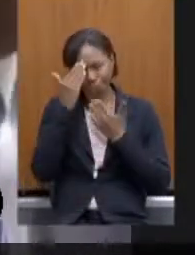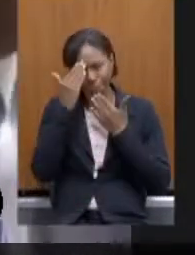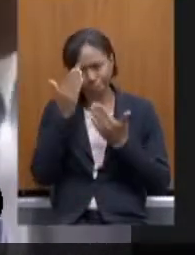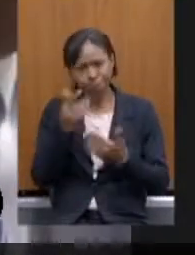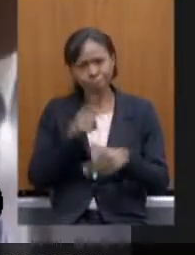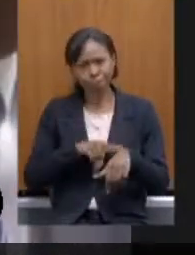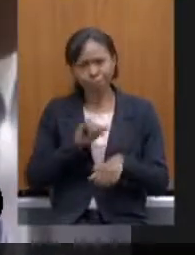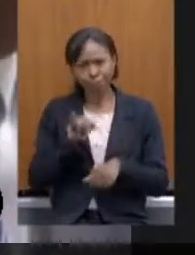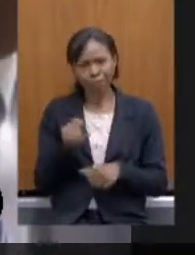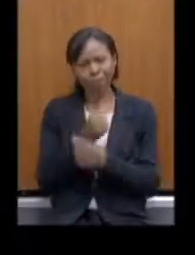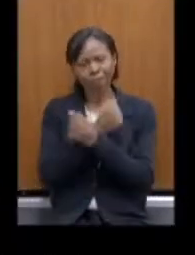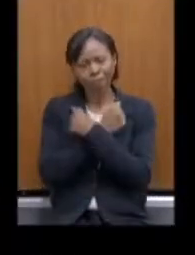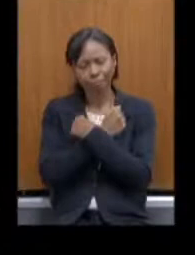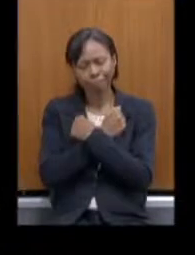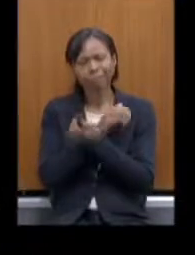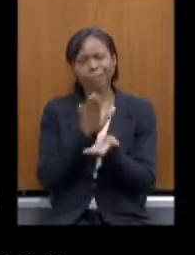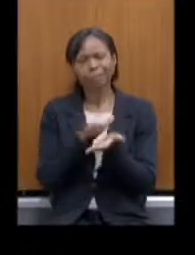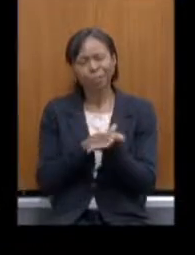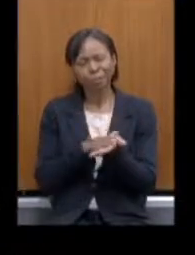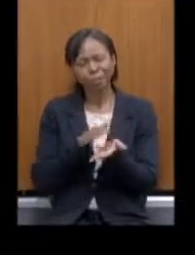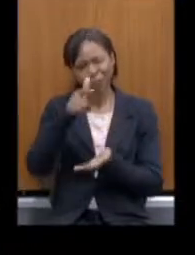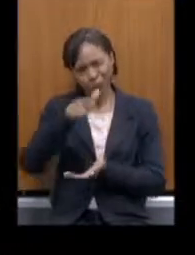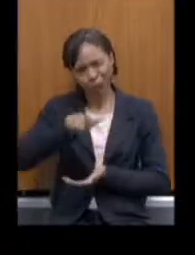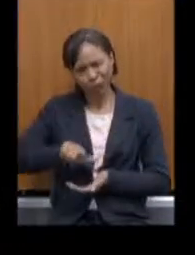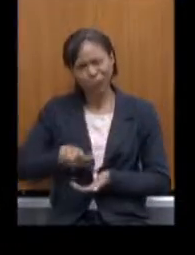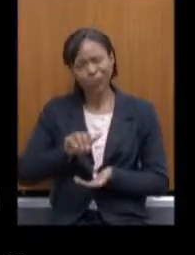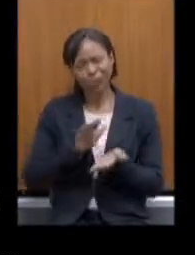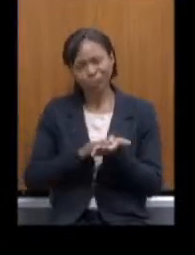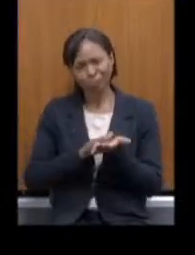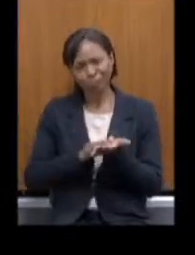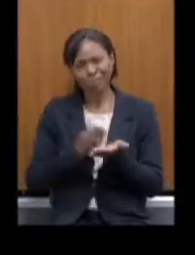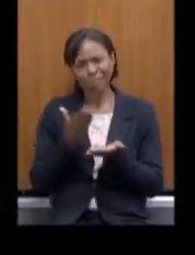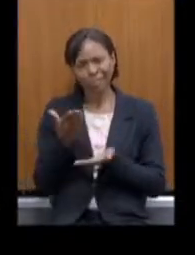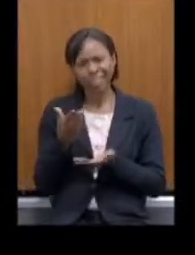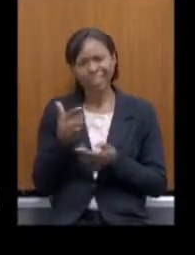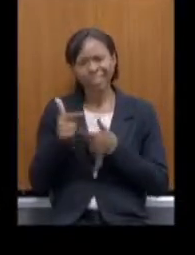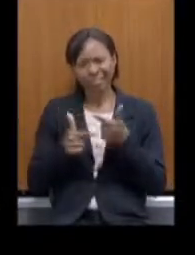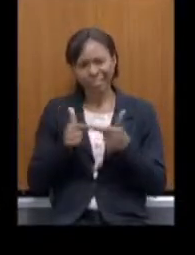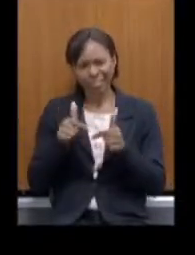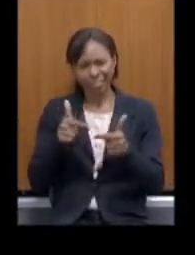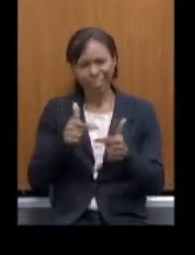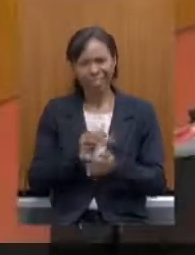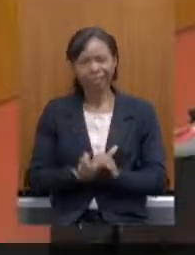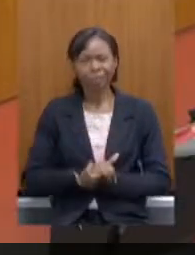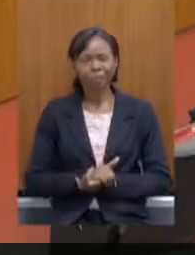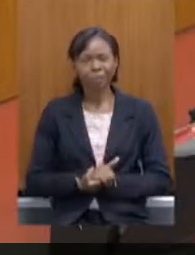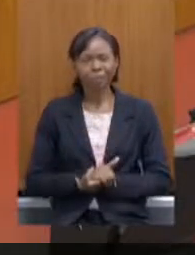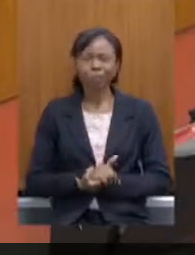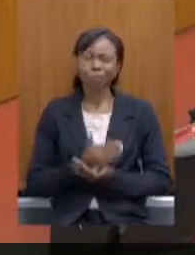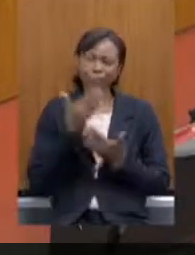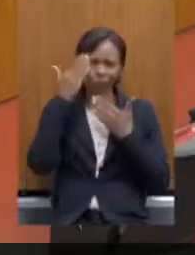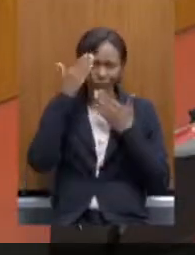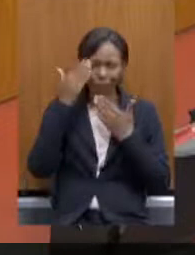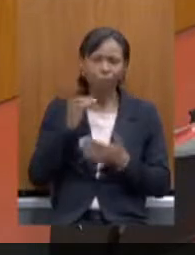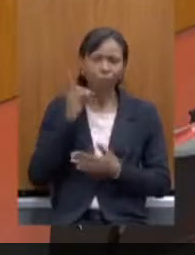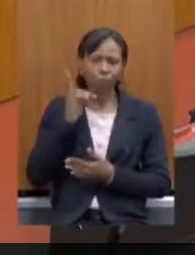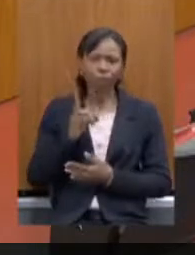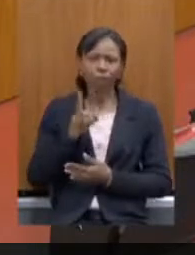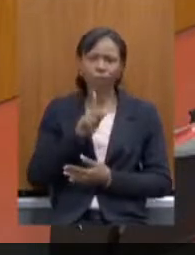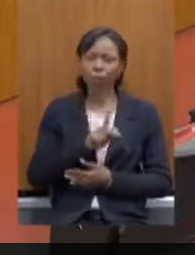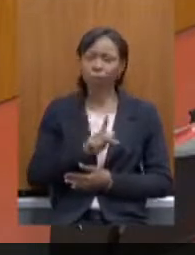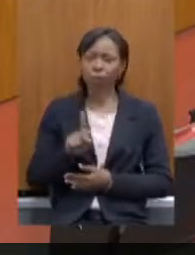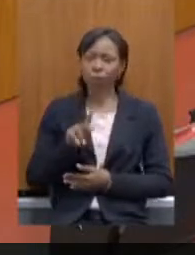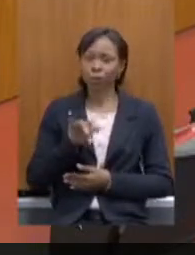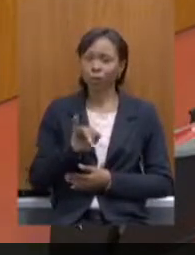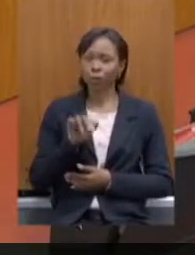ágil grande abraço parabéns mais uma vez tem pela produção e ela obrigado deputado professor